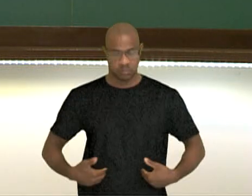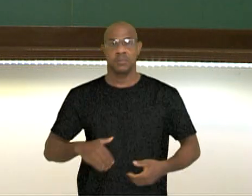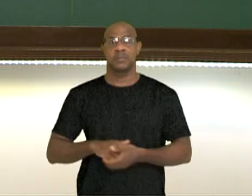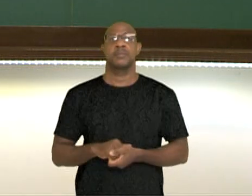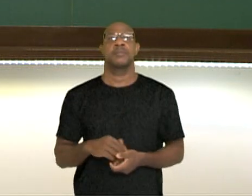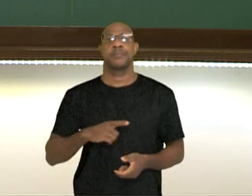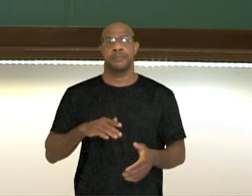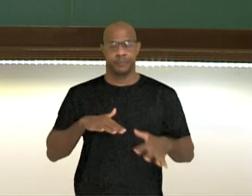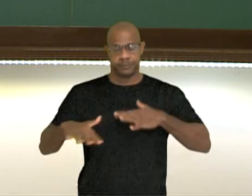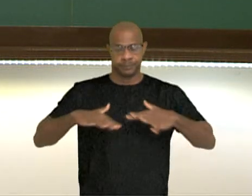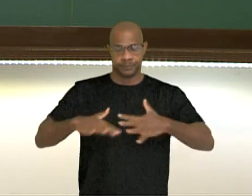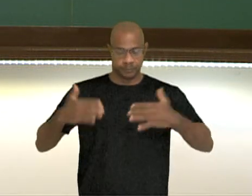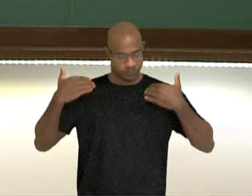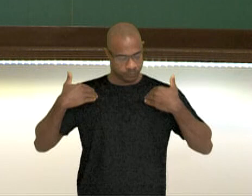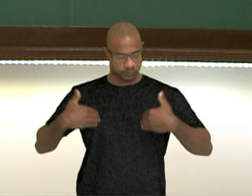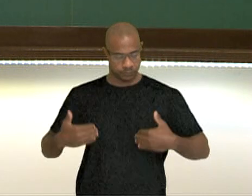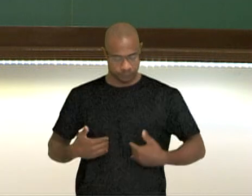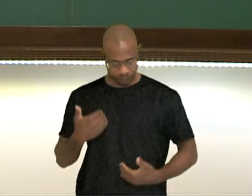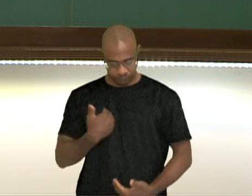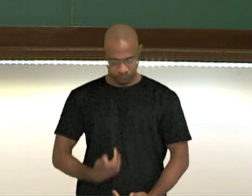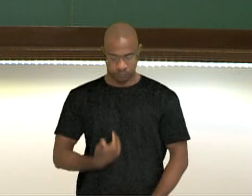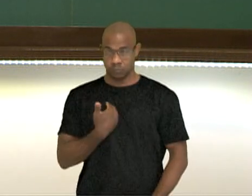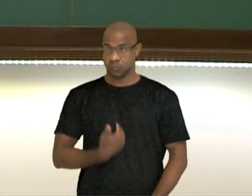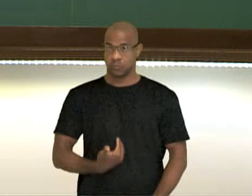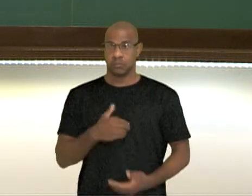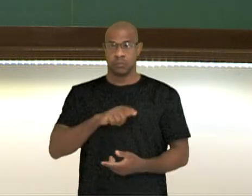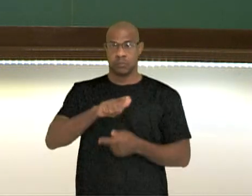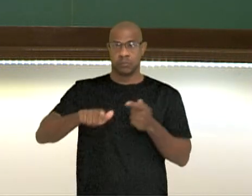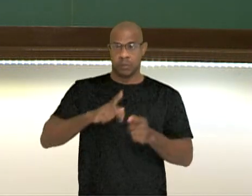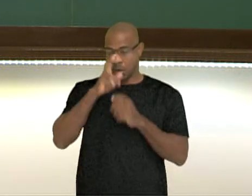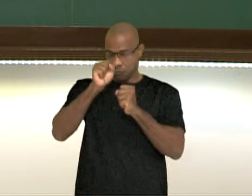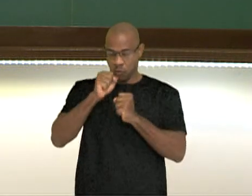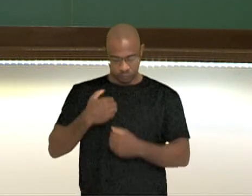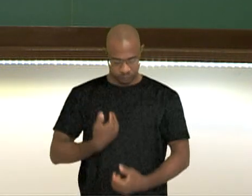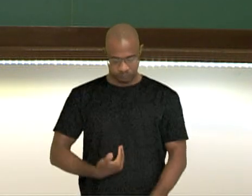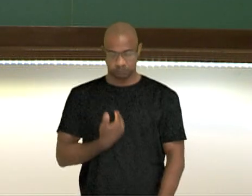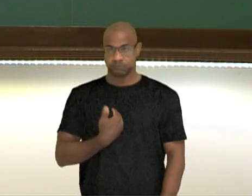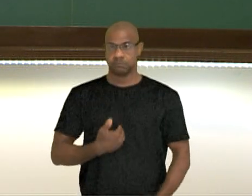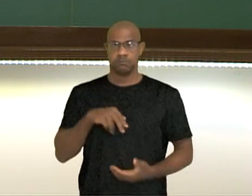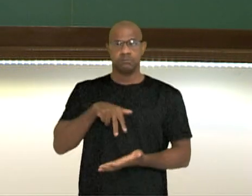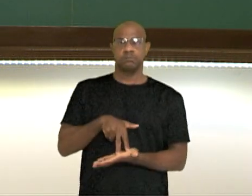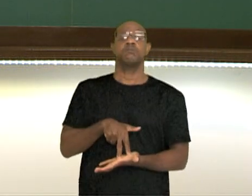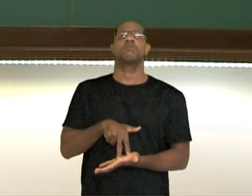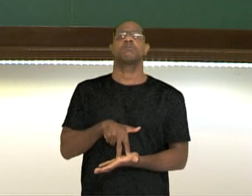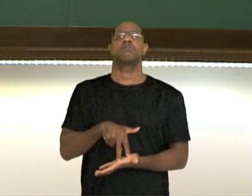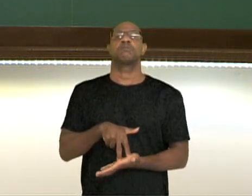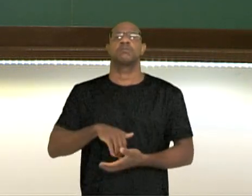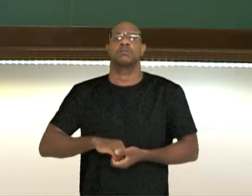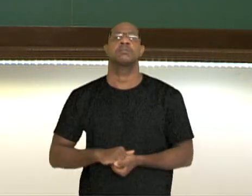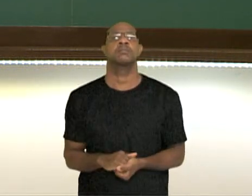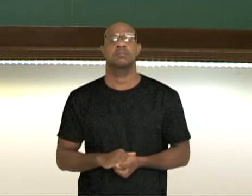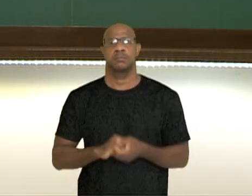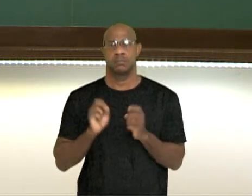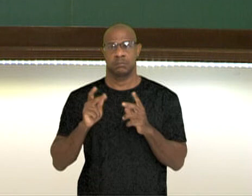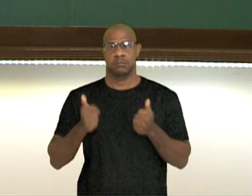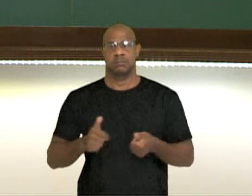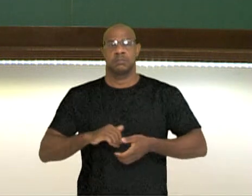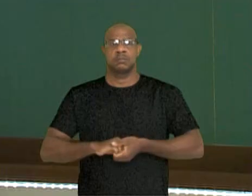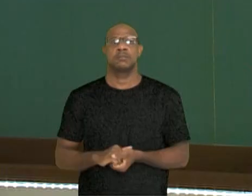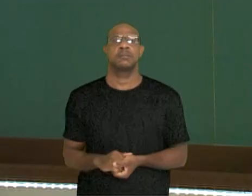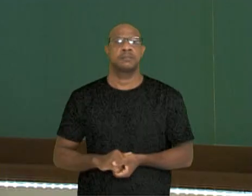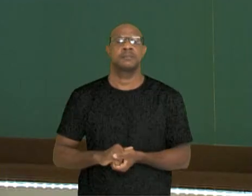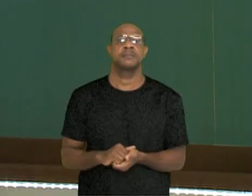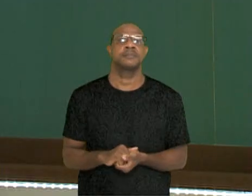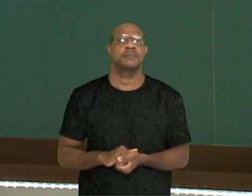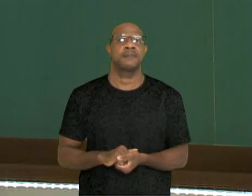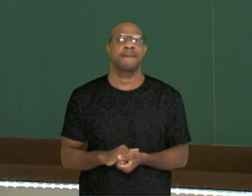está movimentando o seu centro de gravidade, mas mantendo sempre o seu corpo em equilíbrio. Beleza? Já